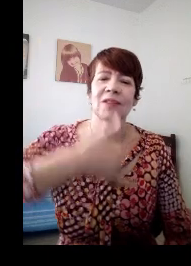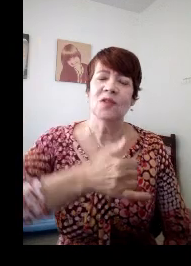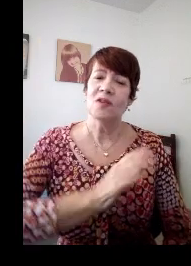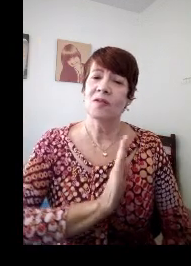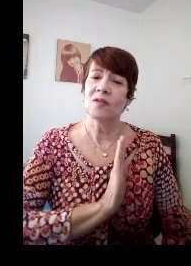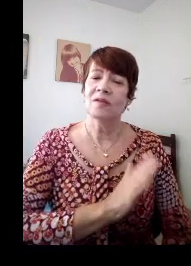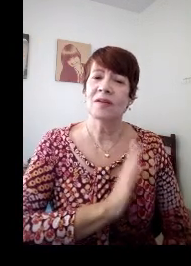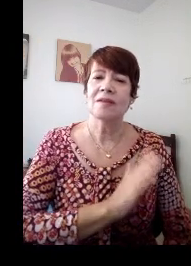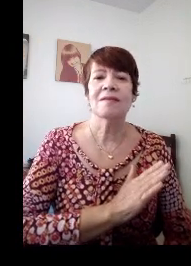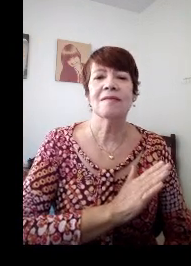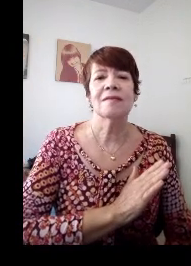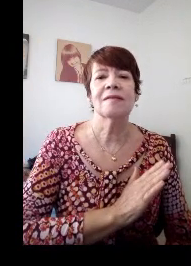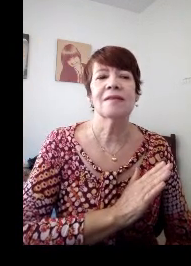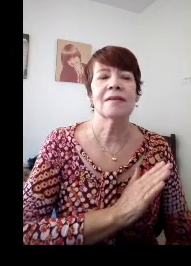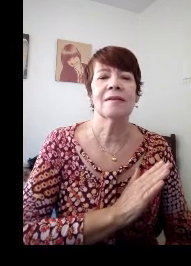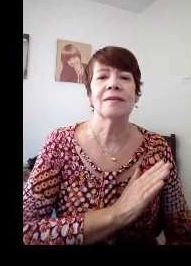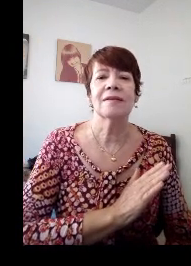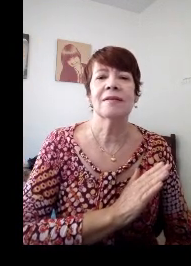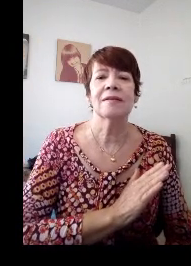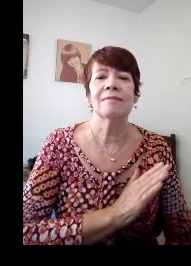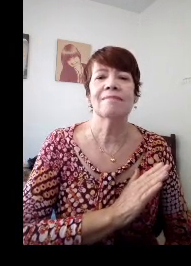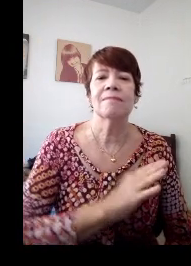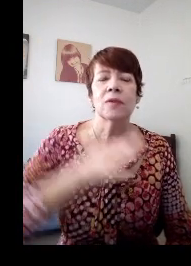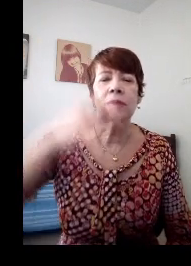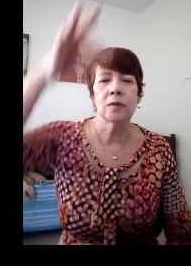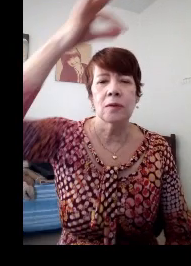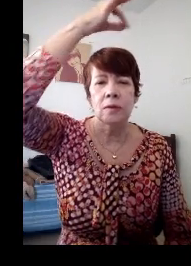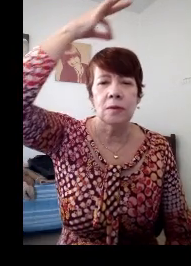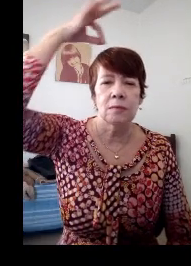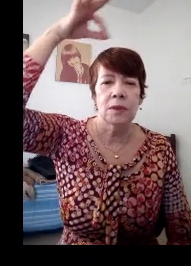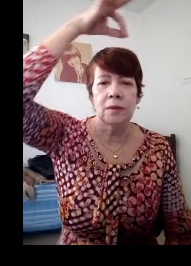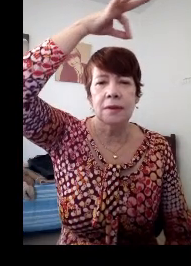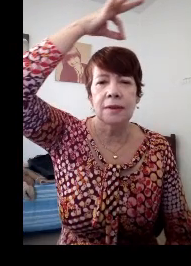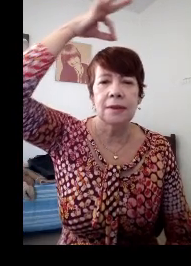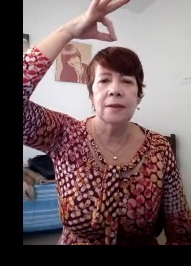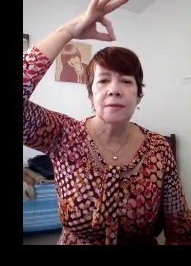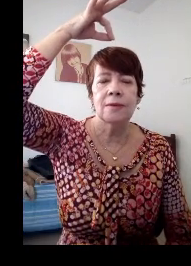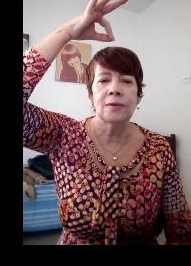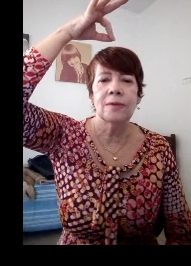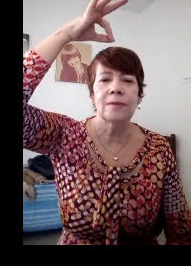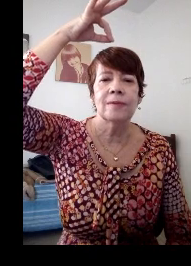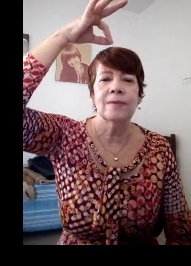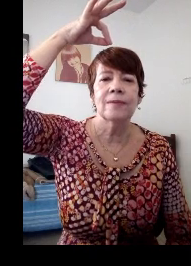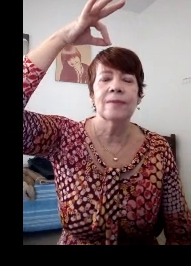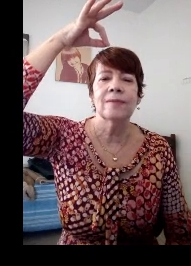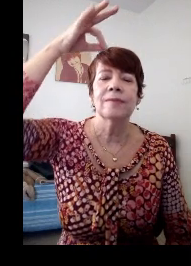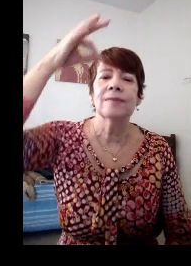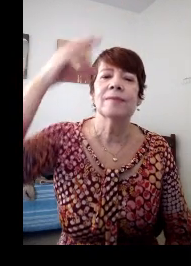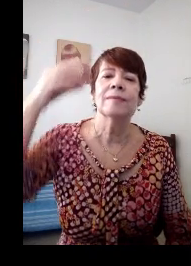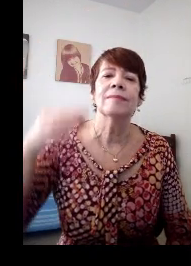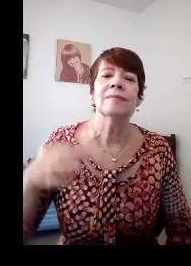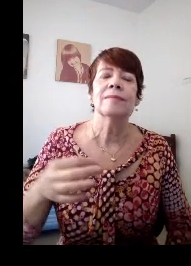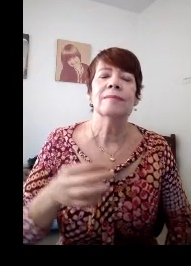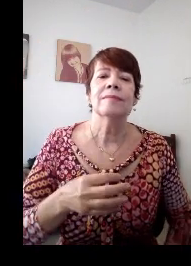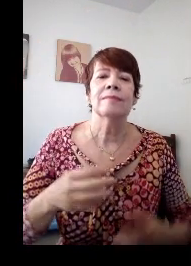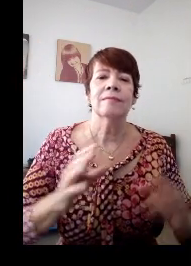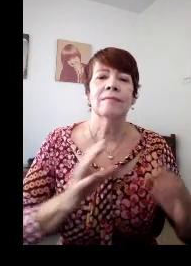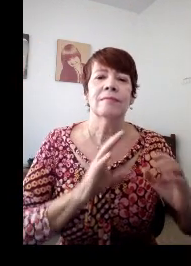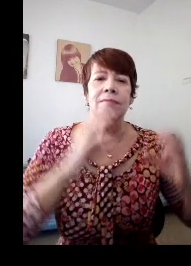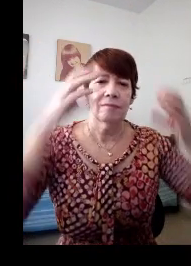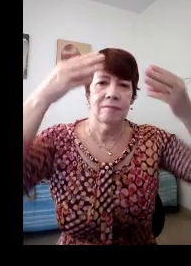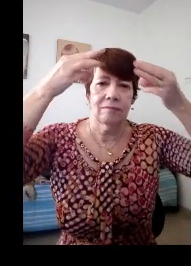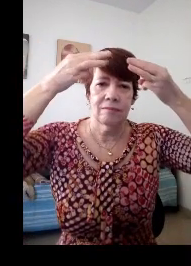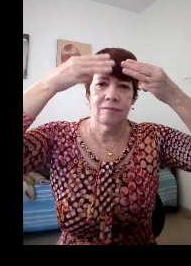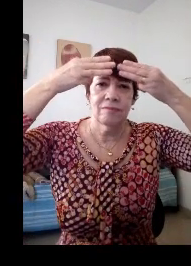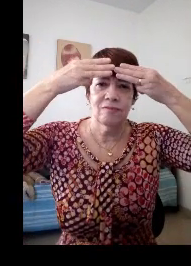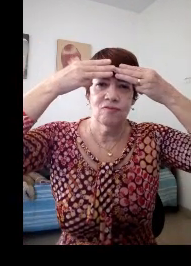nos nossos corações, através do Teu Santo Espírito, para que